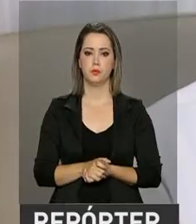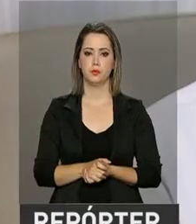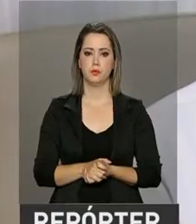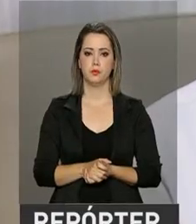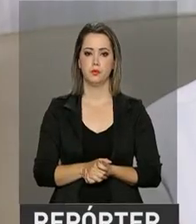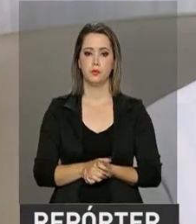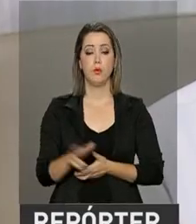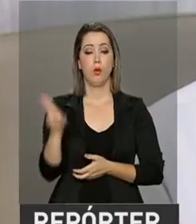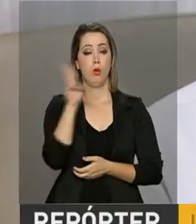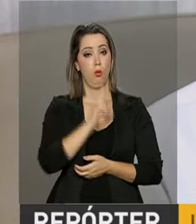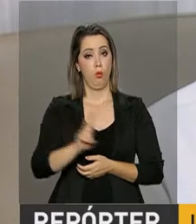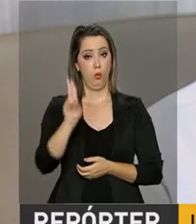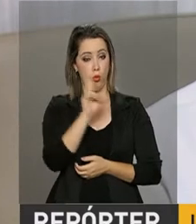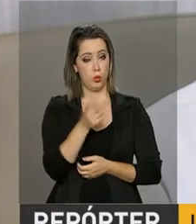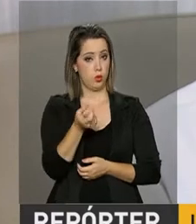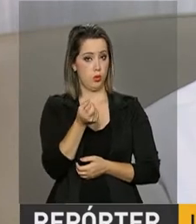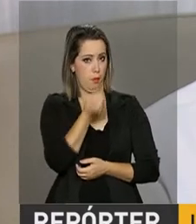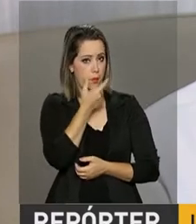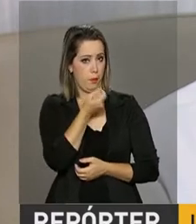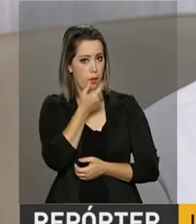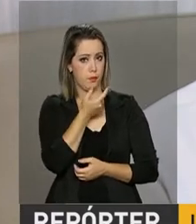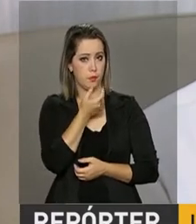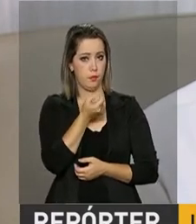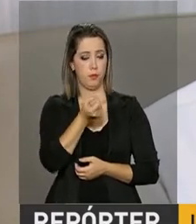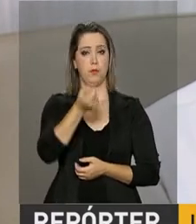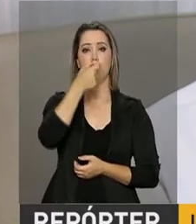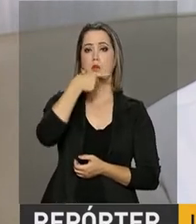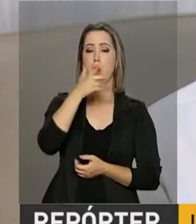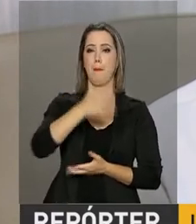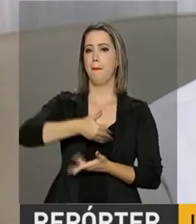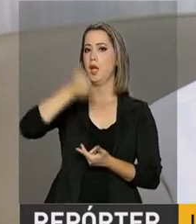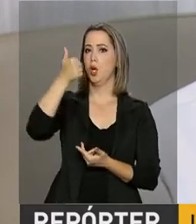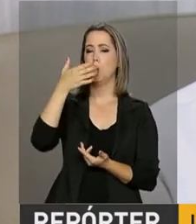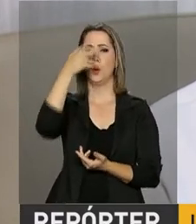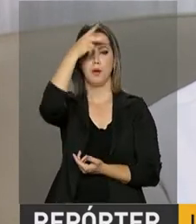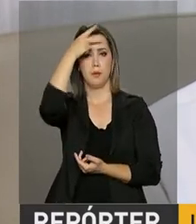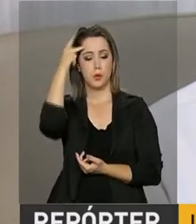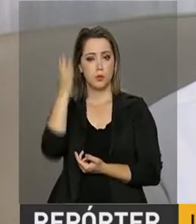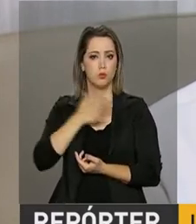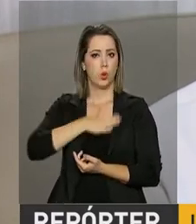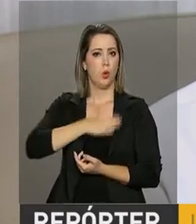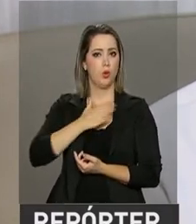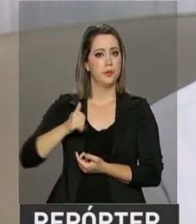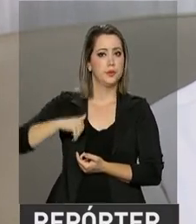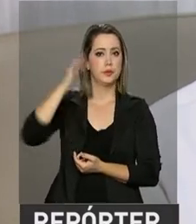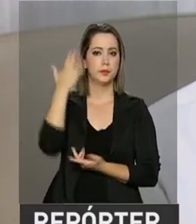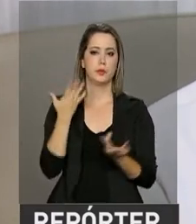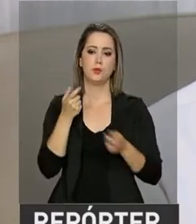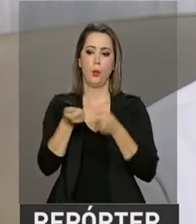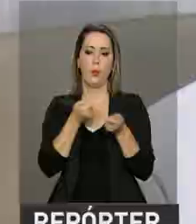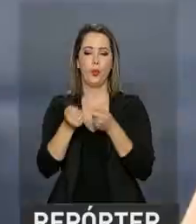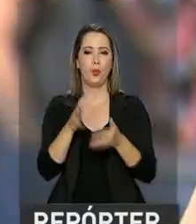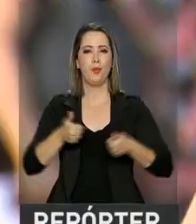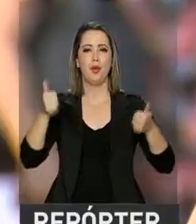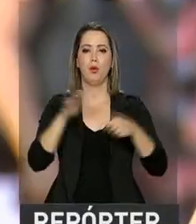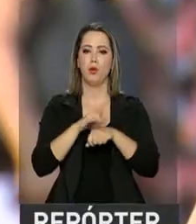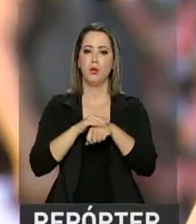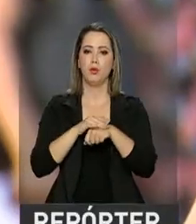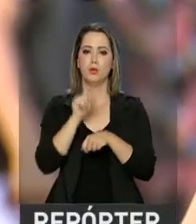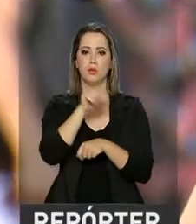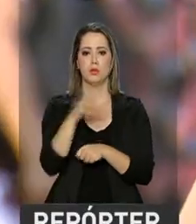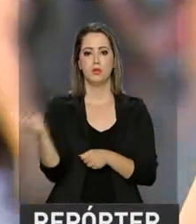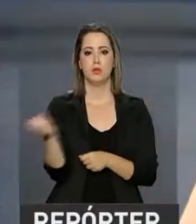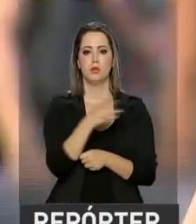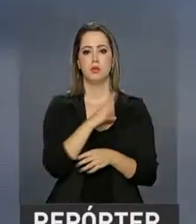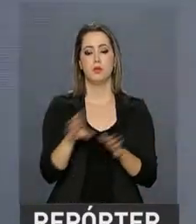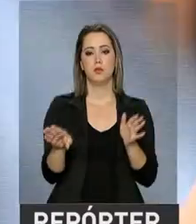via oral, né, vai aumentar essa adesão ao tratamento e, consequentemente, um melhor controle da doença. E a novidade